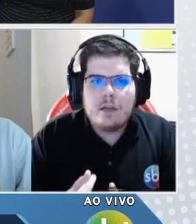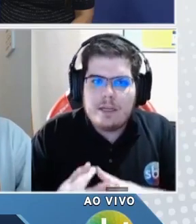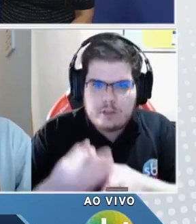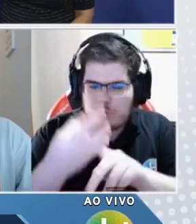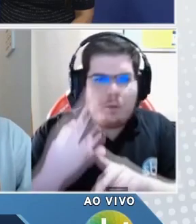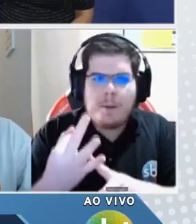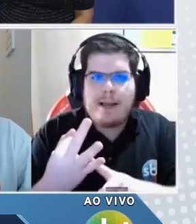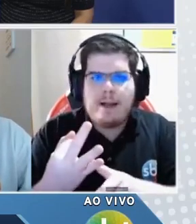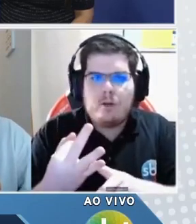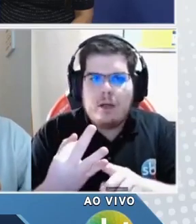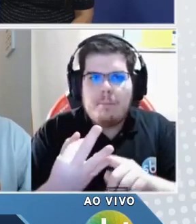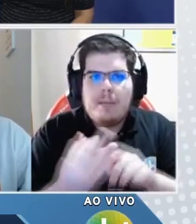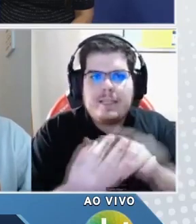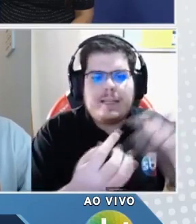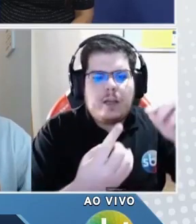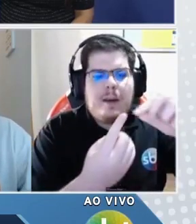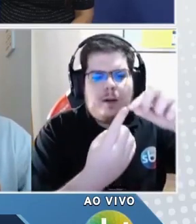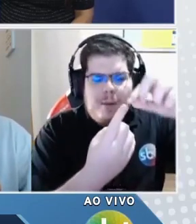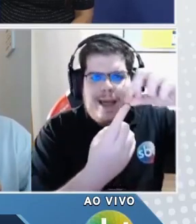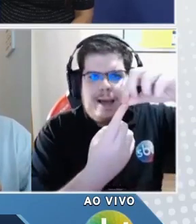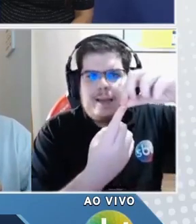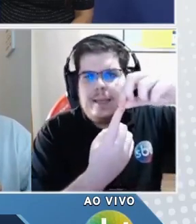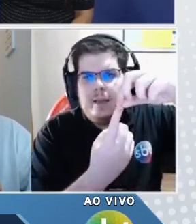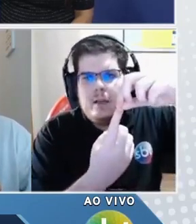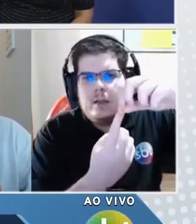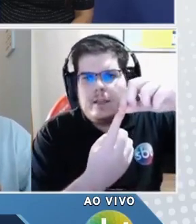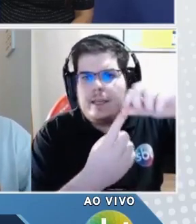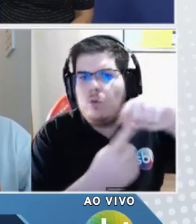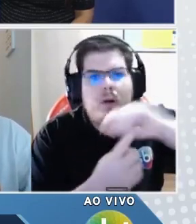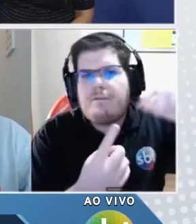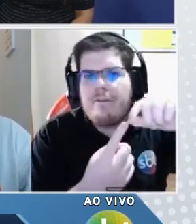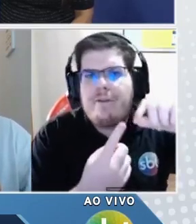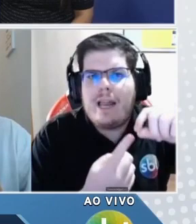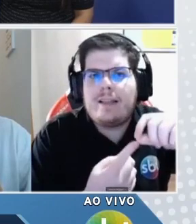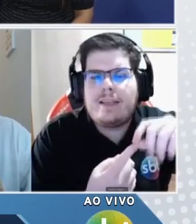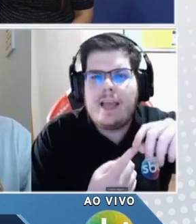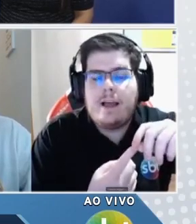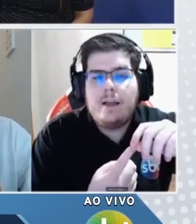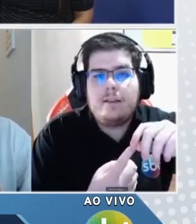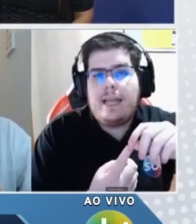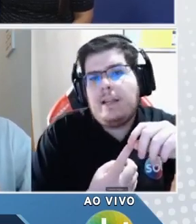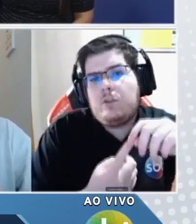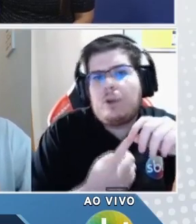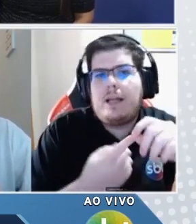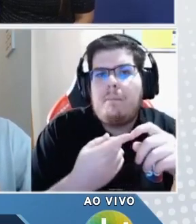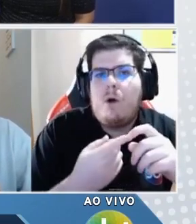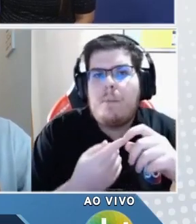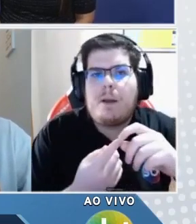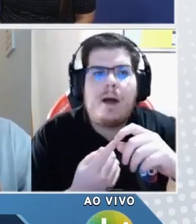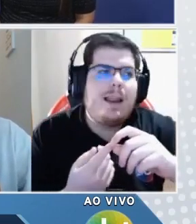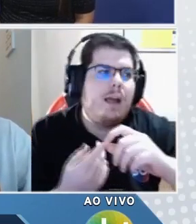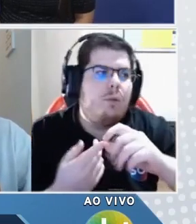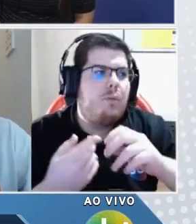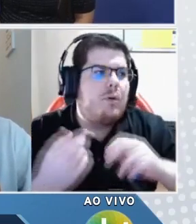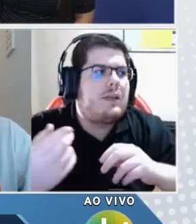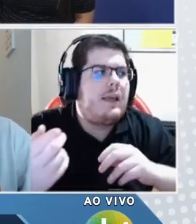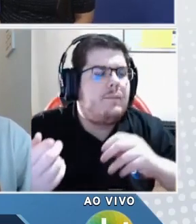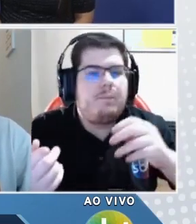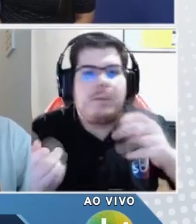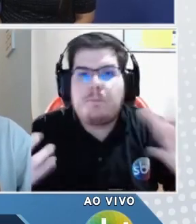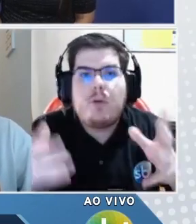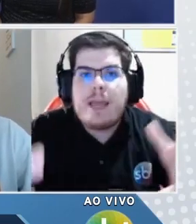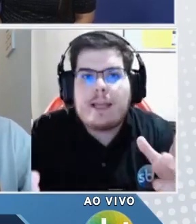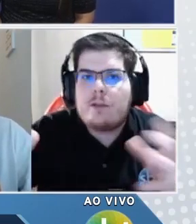ataque. Isso é tudo pra amarelo. Mas aí tem uma regra aqui que nunca foi falada, que é... Nem toda mão é pra amarelo,